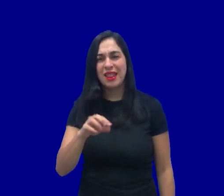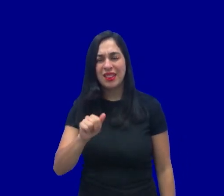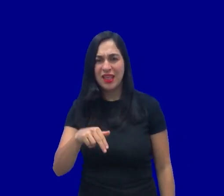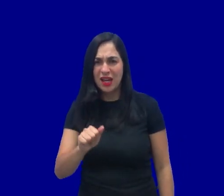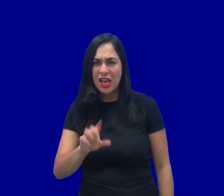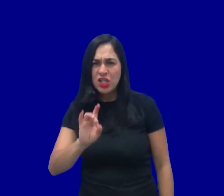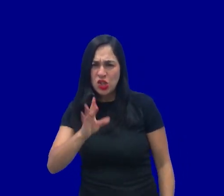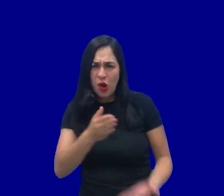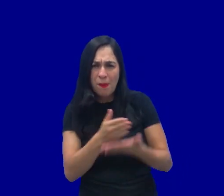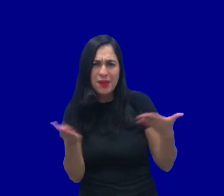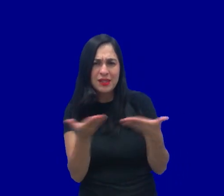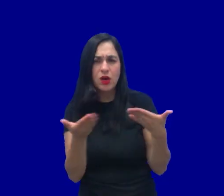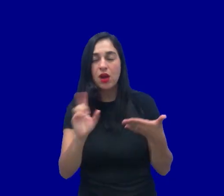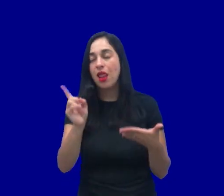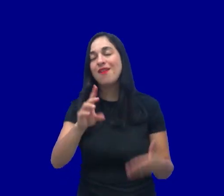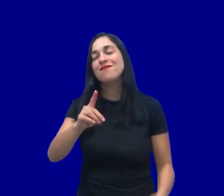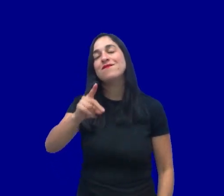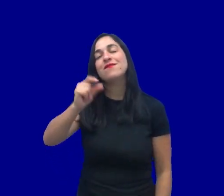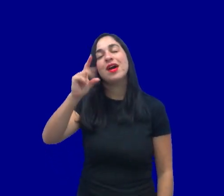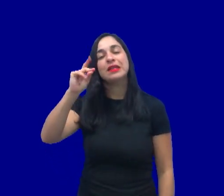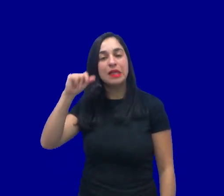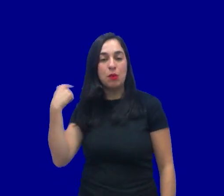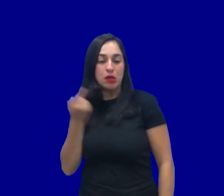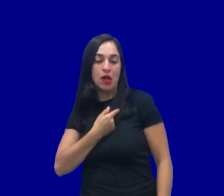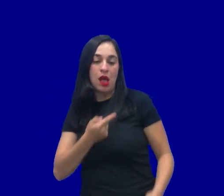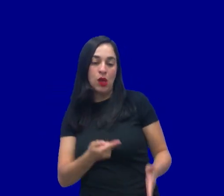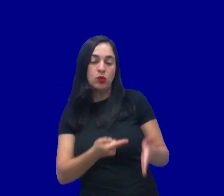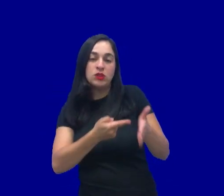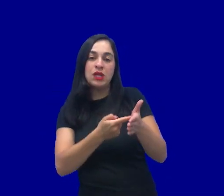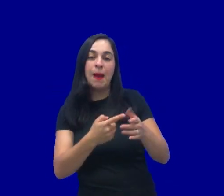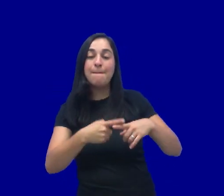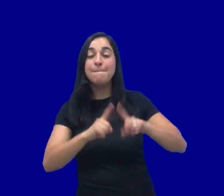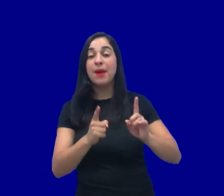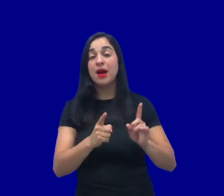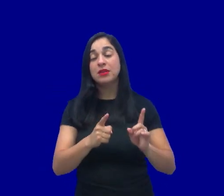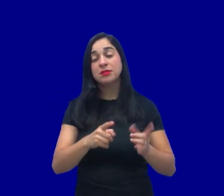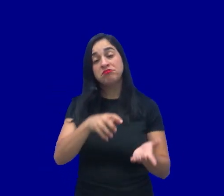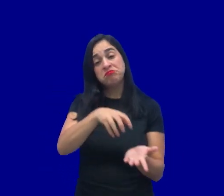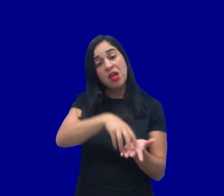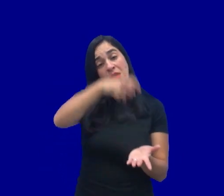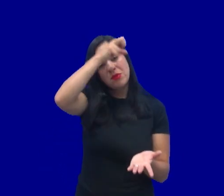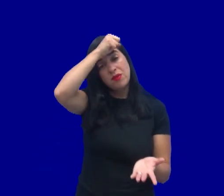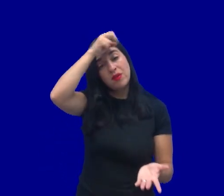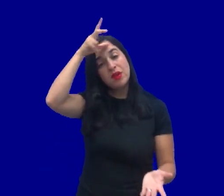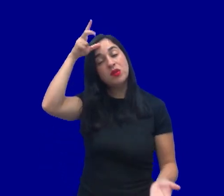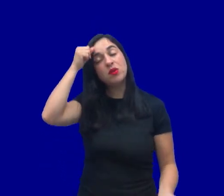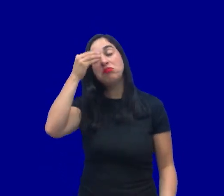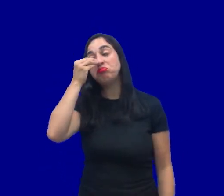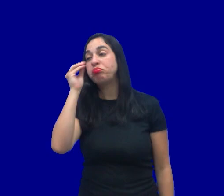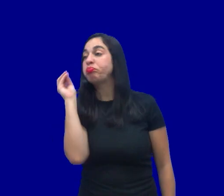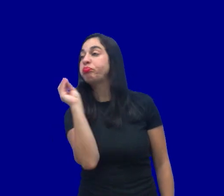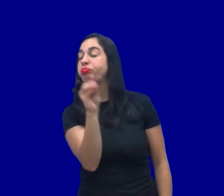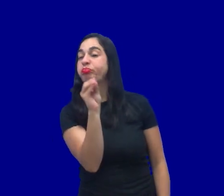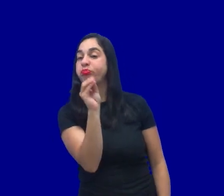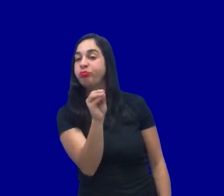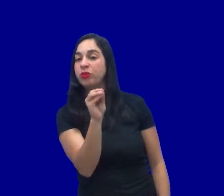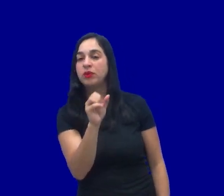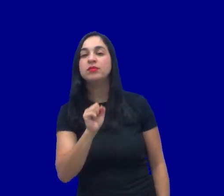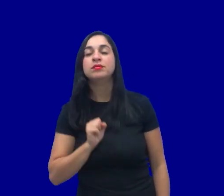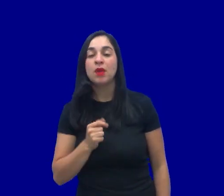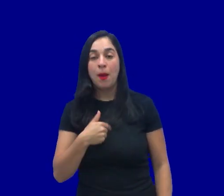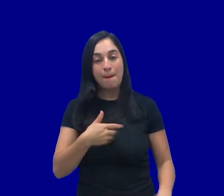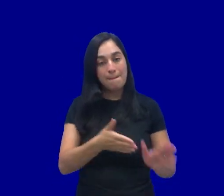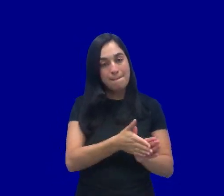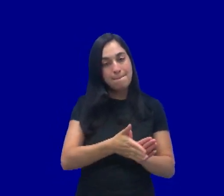A gente tem denunciado, mas a prefeitura tem feito vistas grossas. Estamos em abril. Eu vou voltar aqui no período de férias